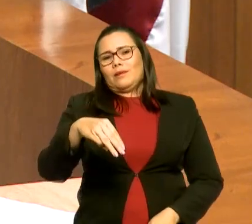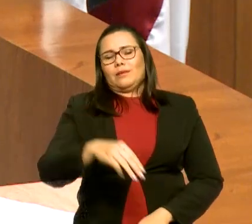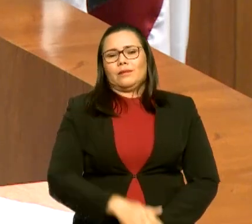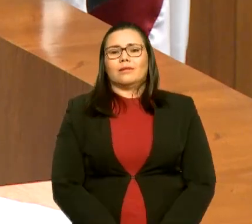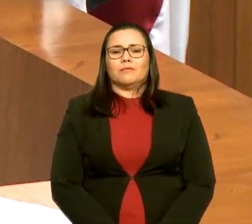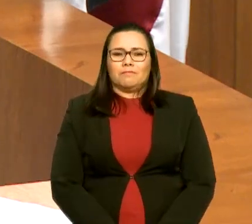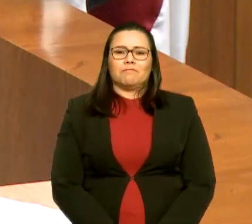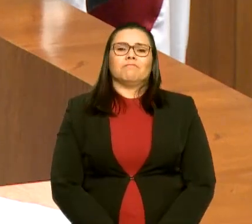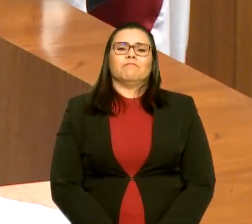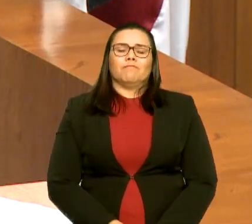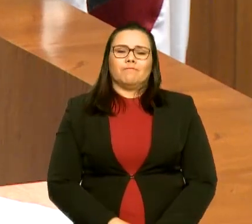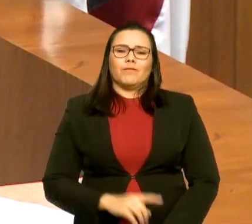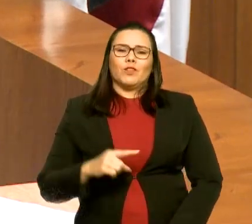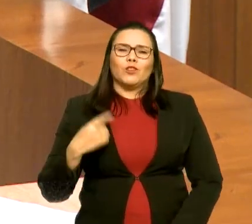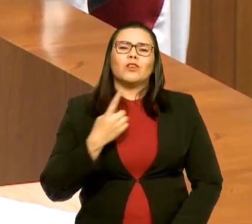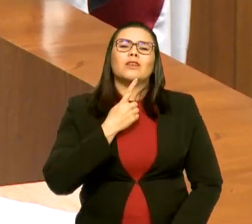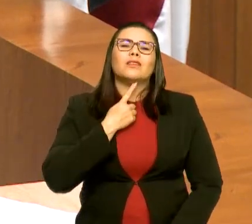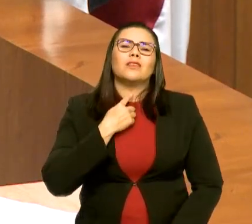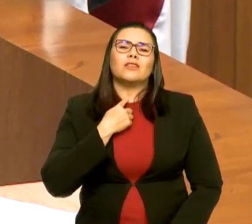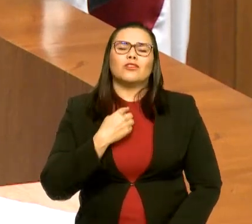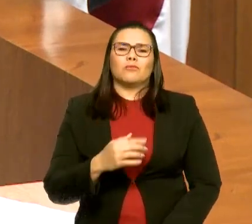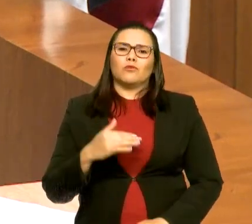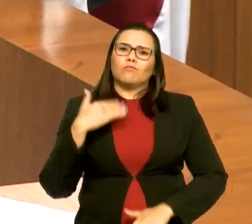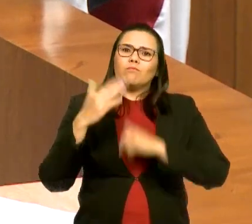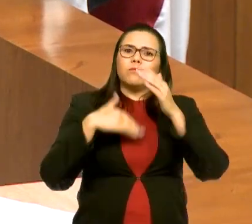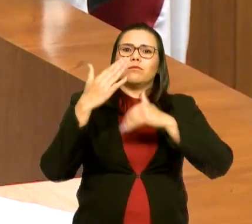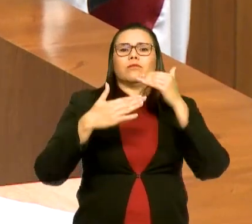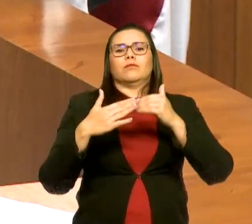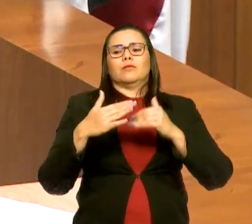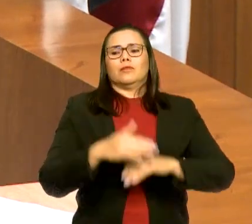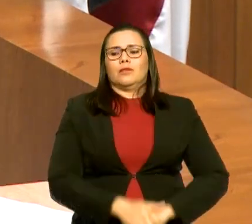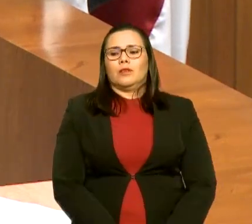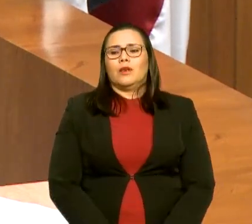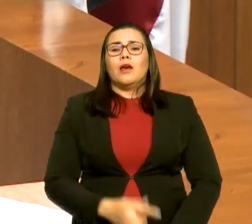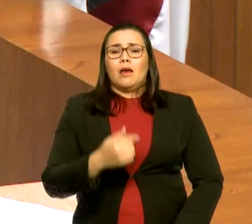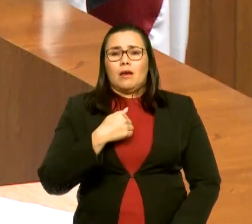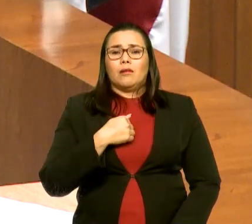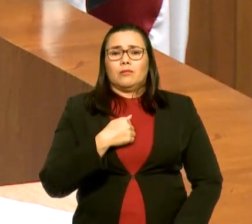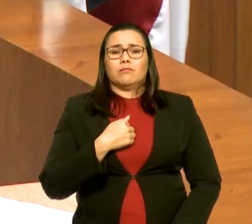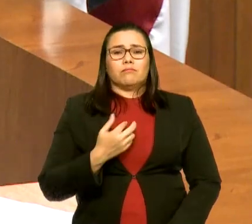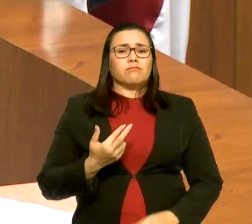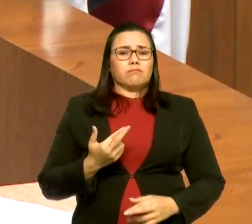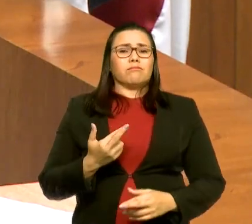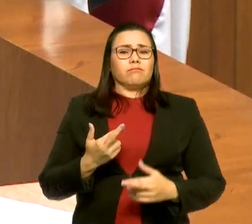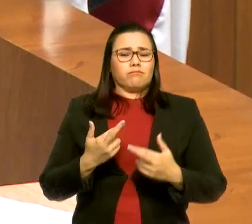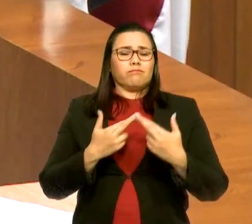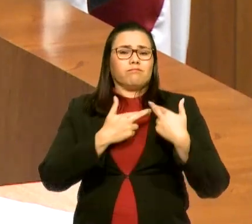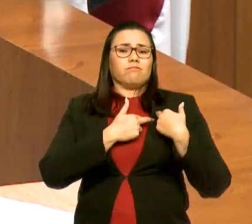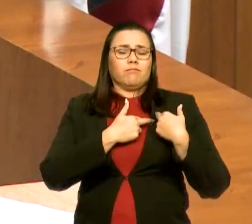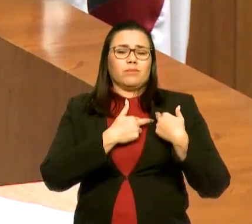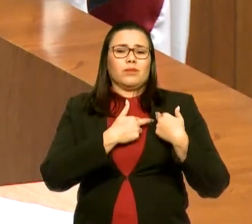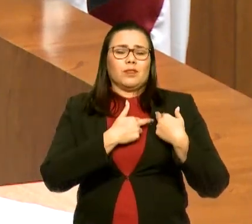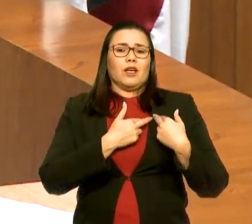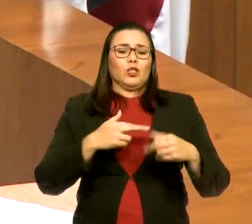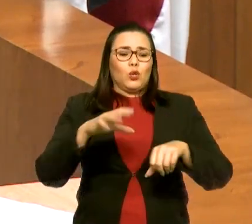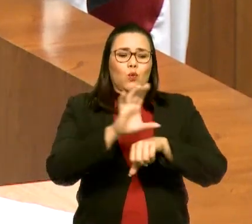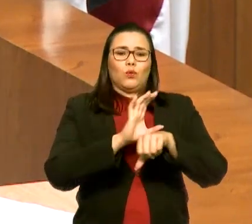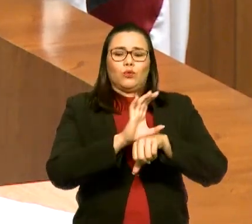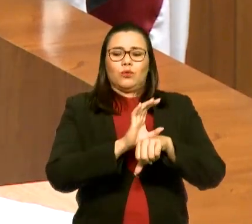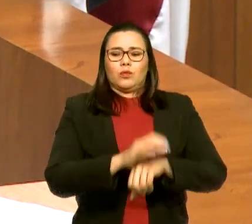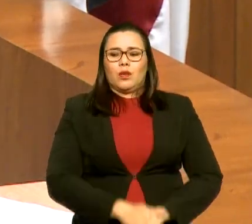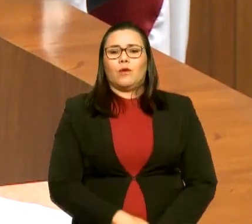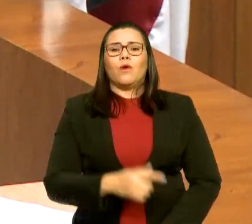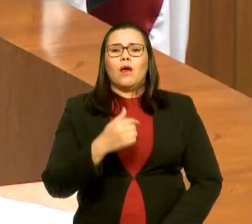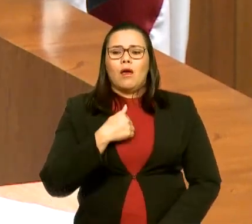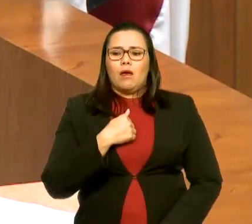que todos nós almejamos. Além do dever constitucional que me cabe como deputado estadual, quero ser a ponte entre o